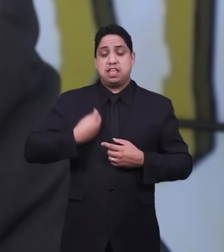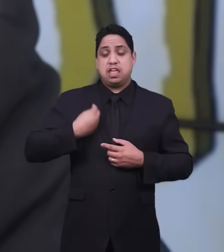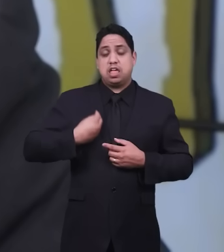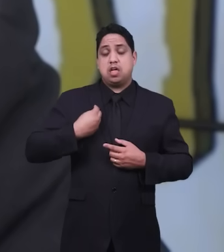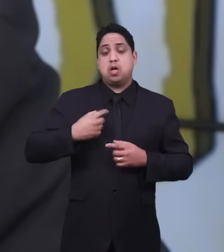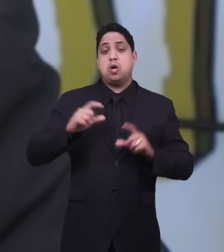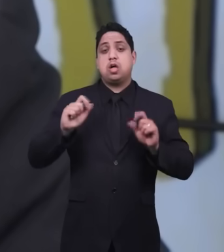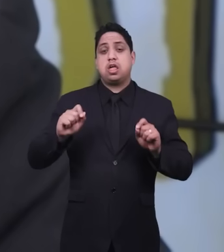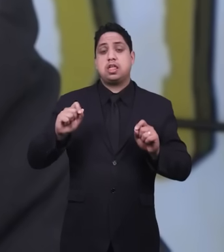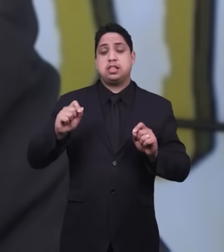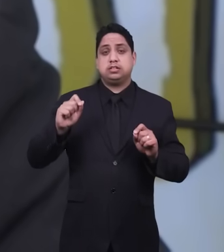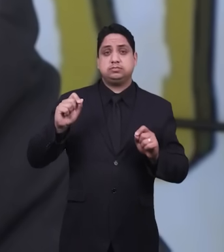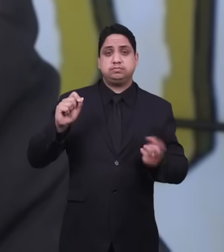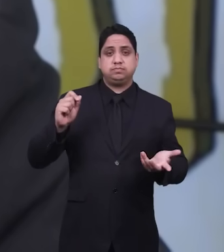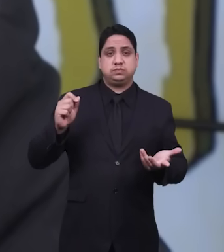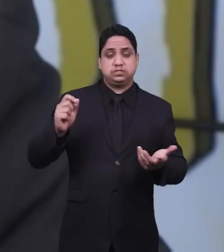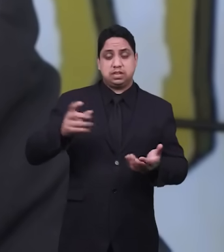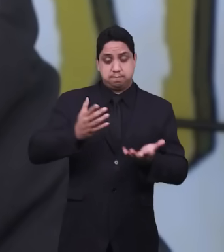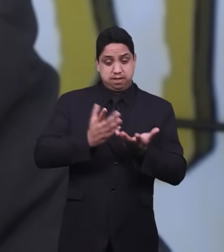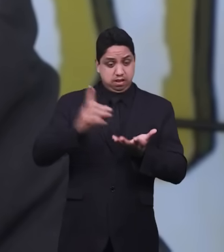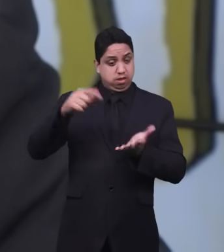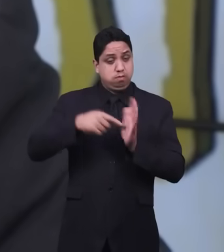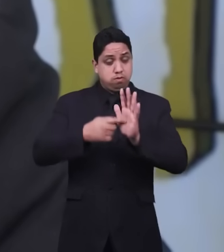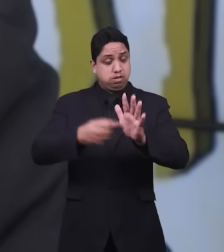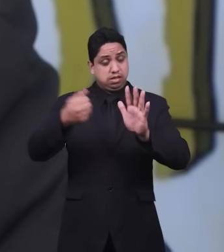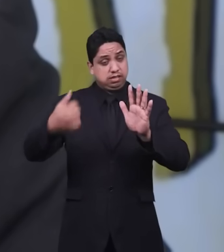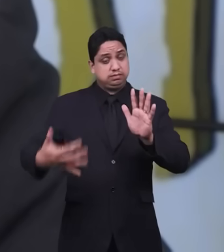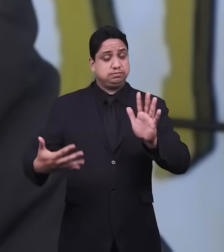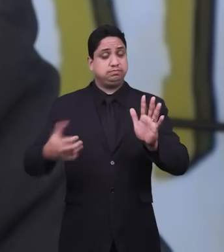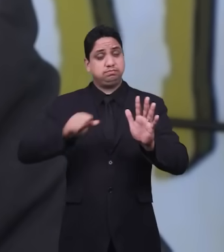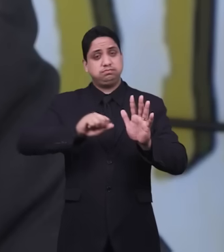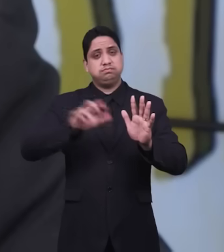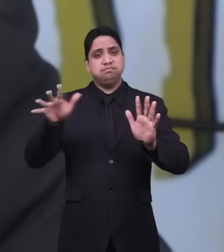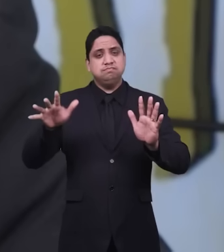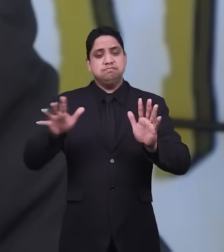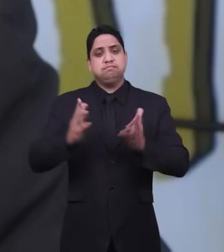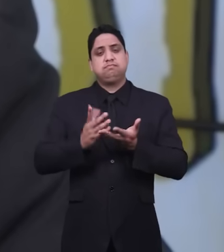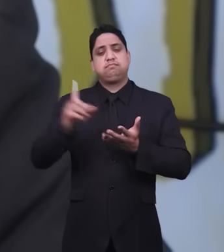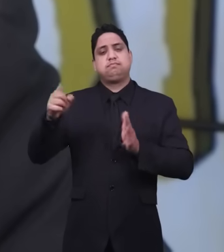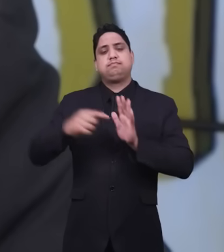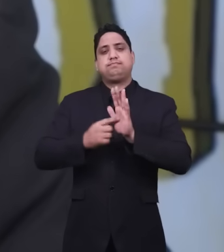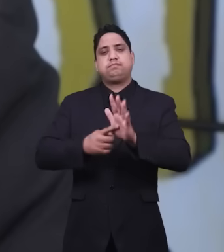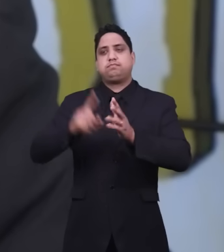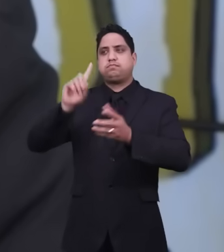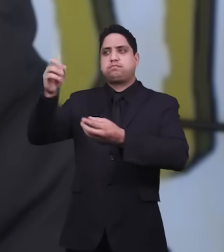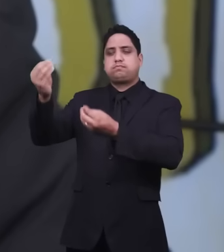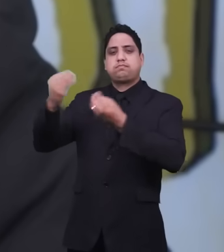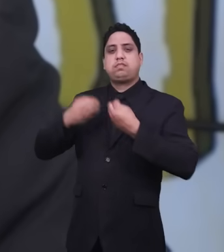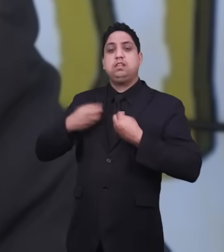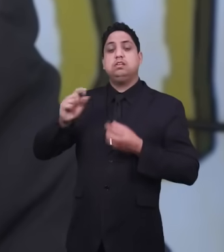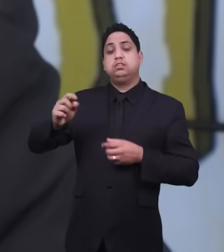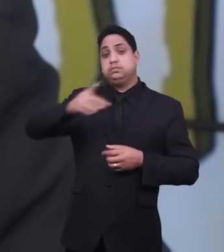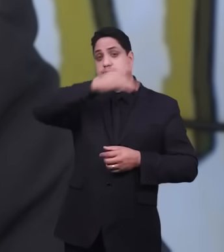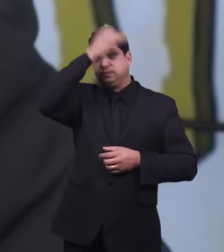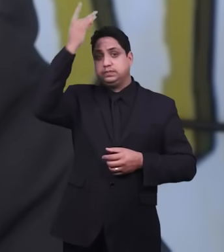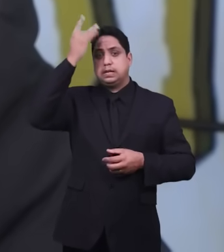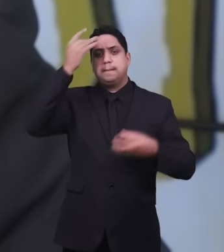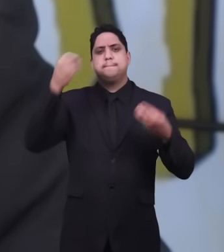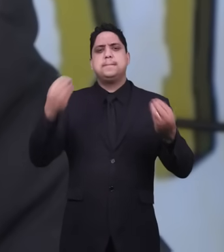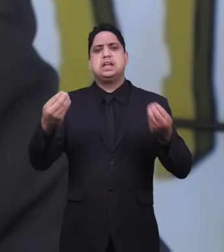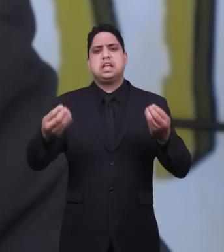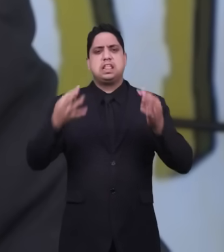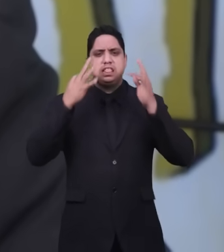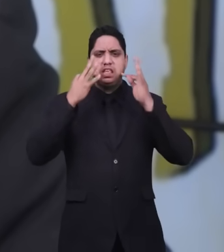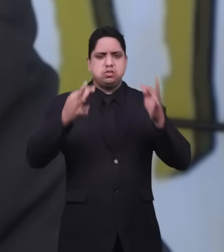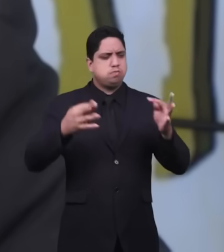essa experiência da palavra. E a palavra diz que o Senhor haveria de nos dar o Espírito Santo para que pudéssemos